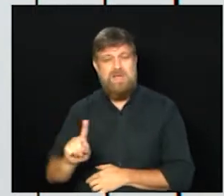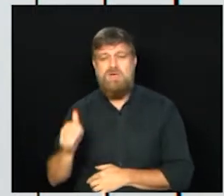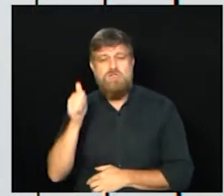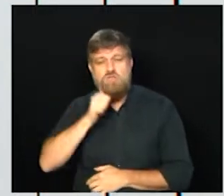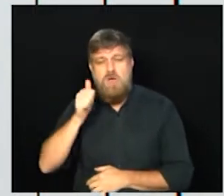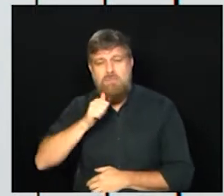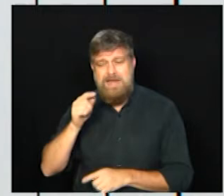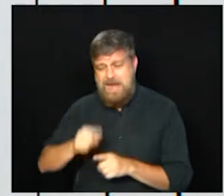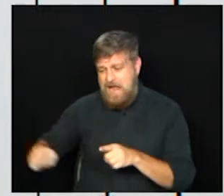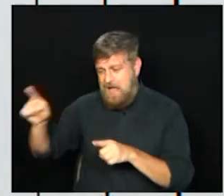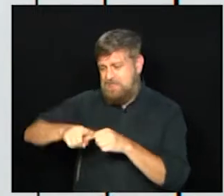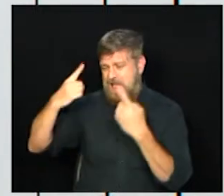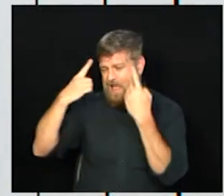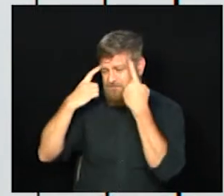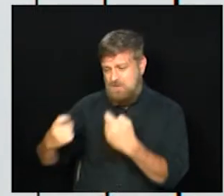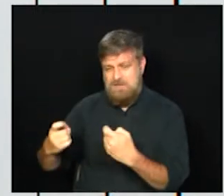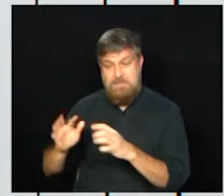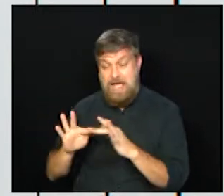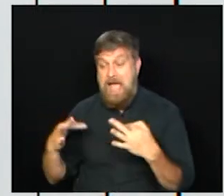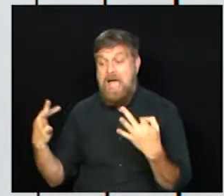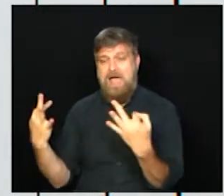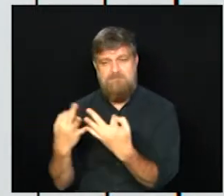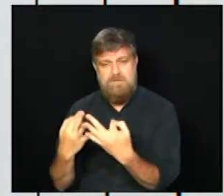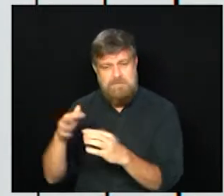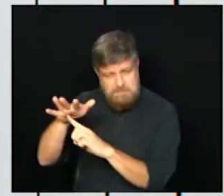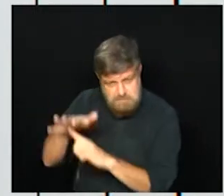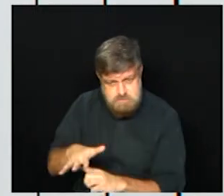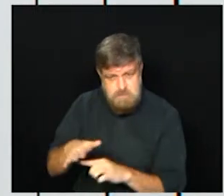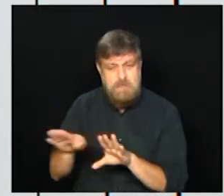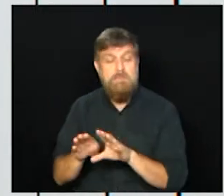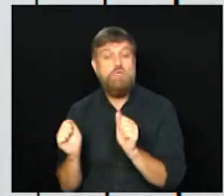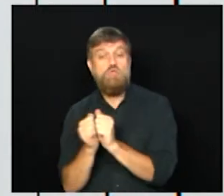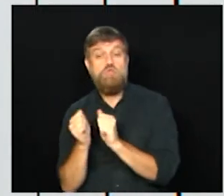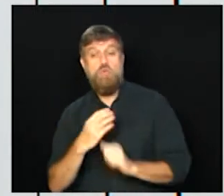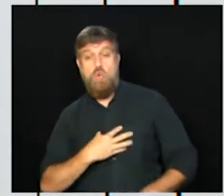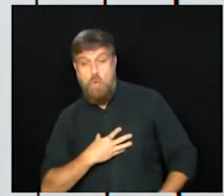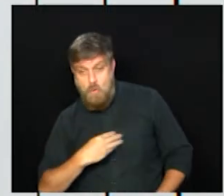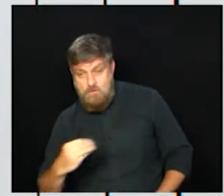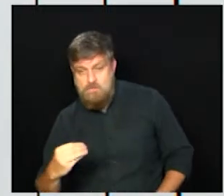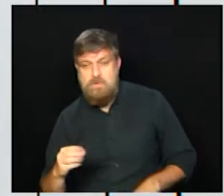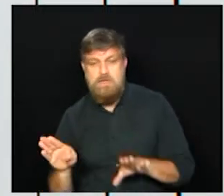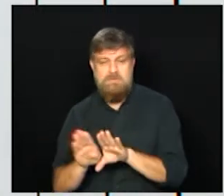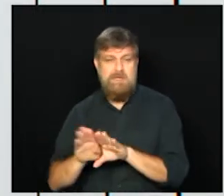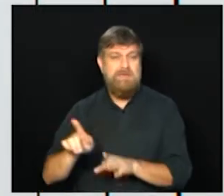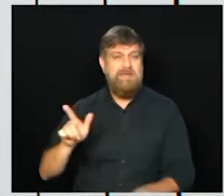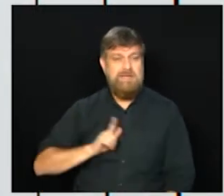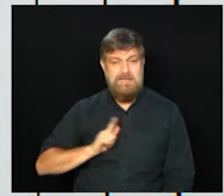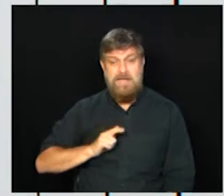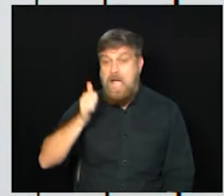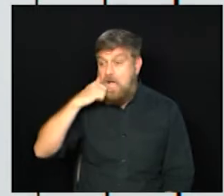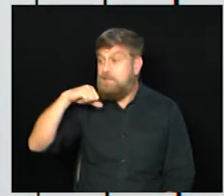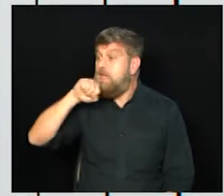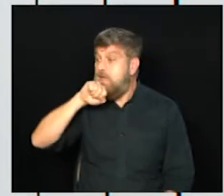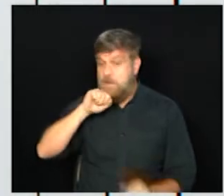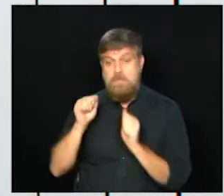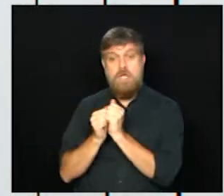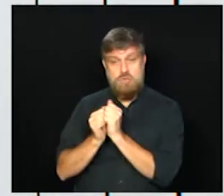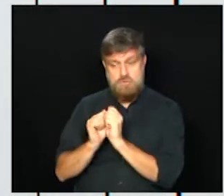ciclo de violência, mas é toda a família, e isso inclui filho, muitas vezes inclui a mãe